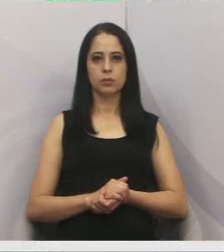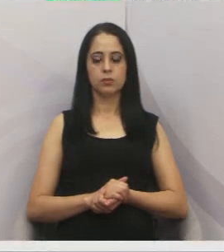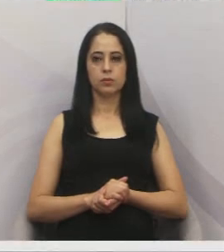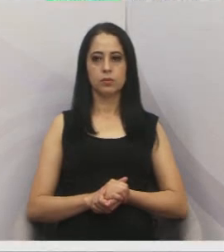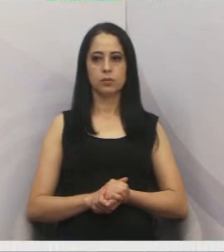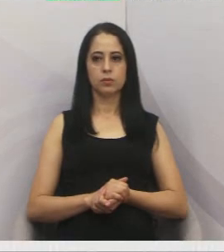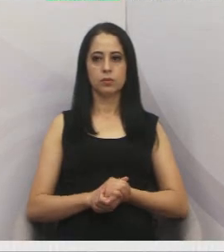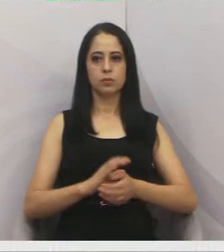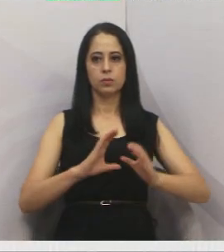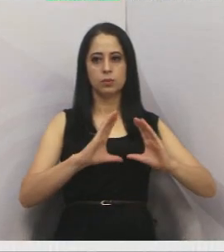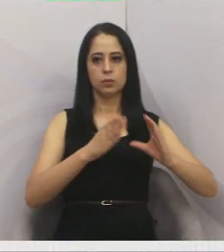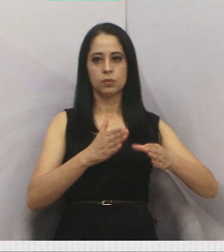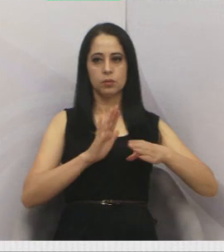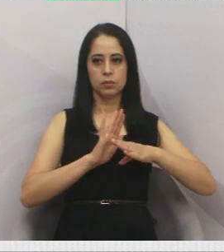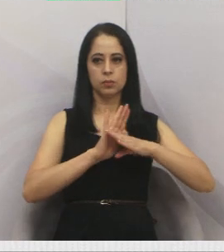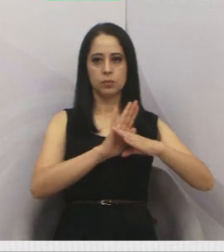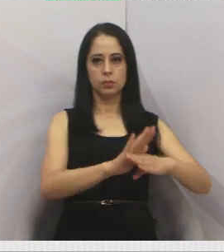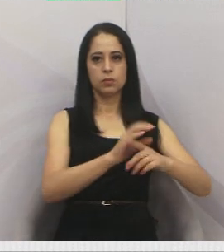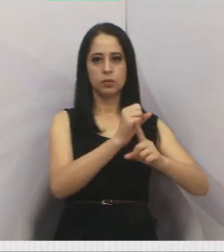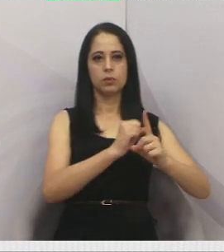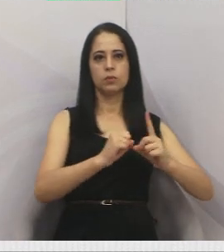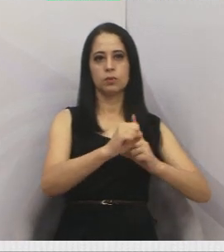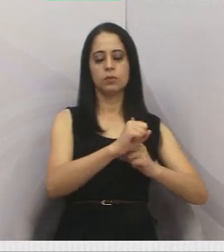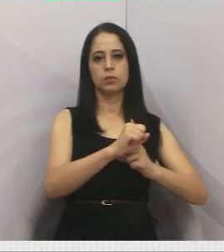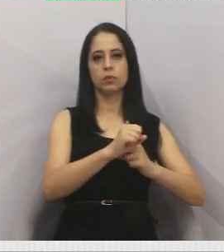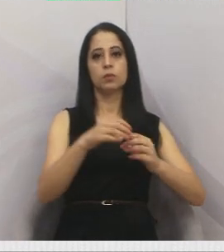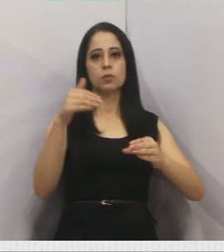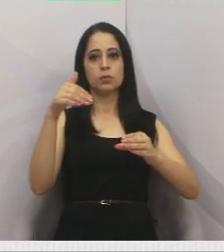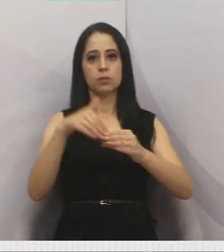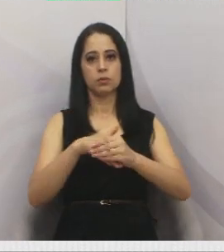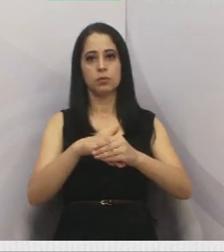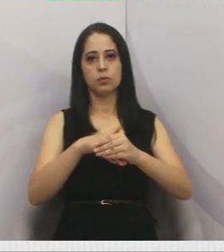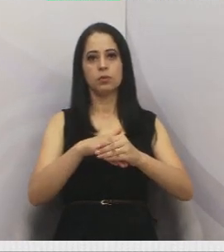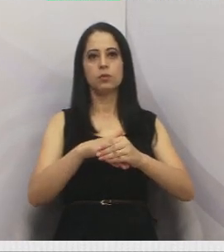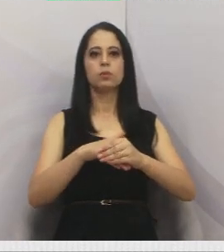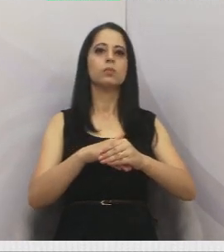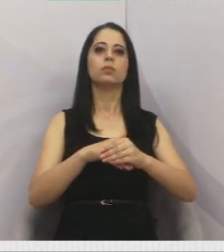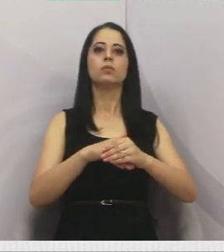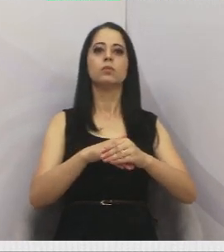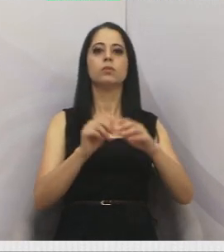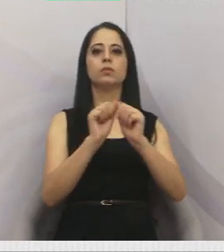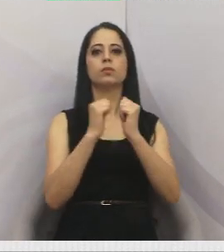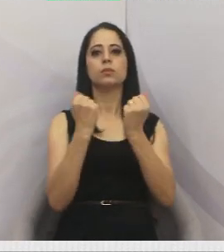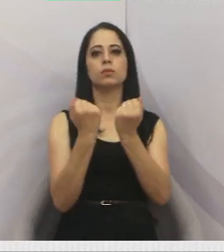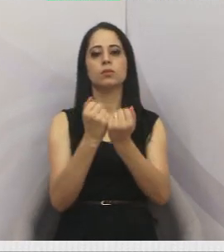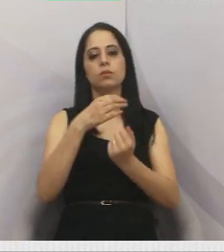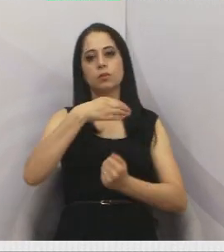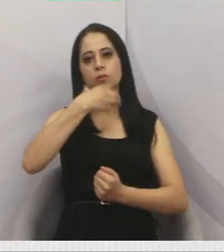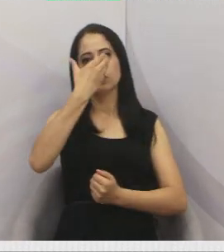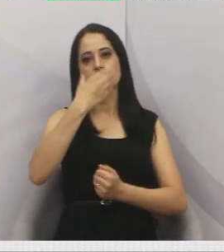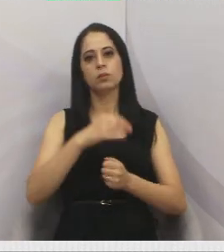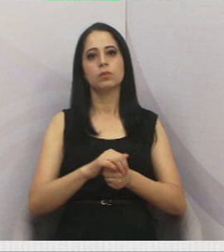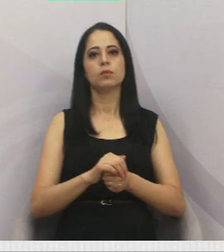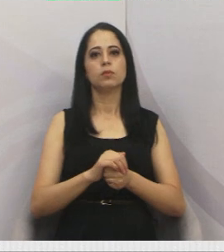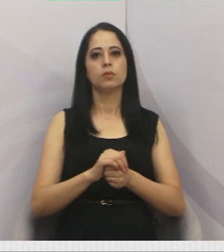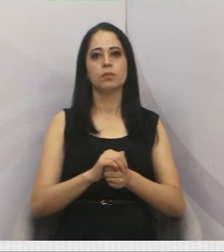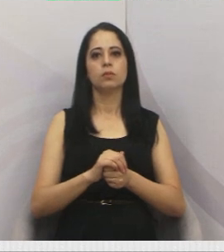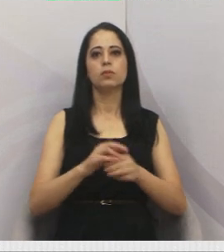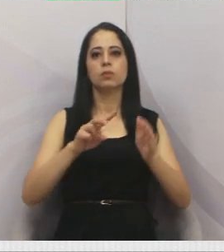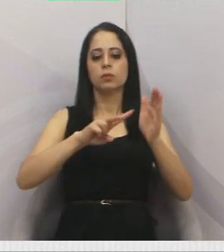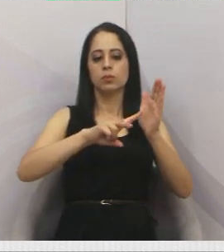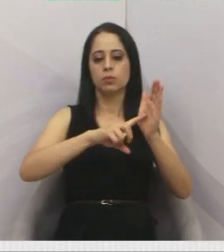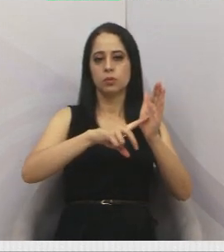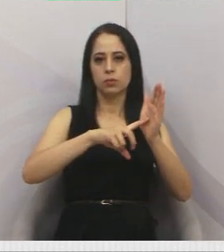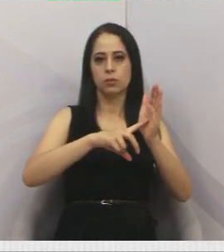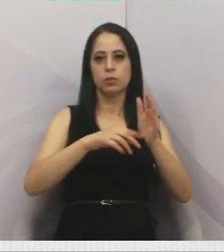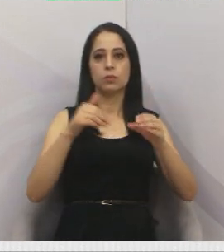Movimentos Populares. Um voto para a Associação dos Moradores do Jardim Paraíso e Jardim Holanda. Movimento Entidade Classe Sindical,